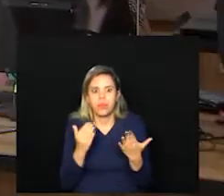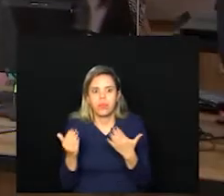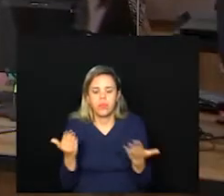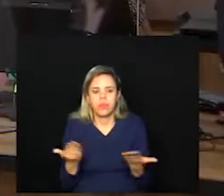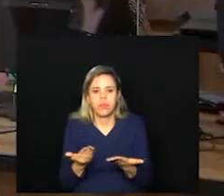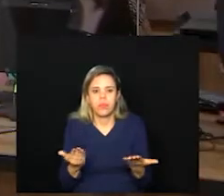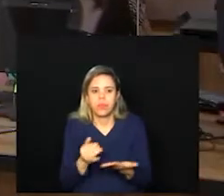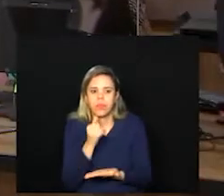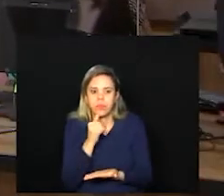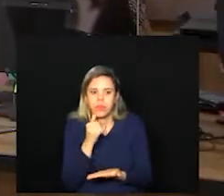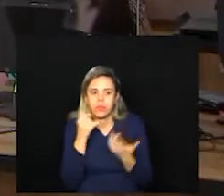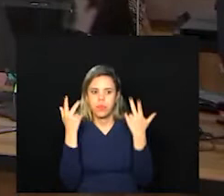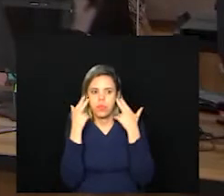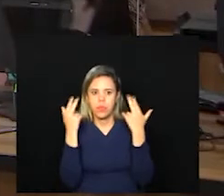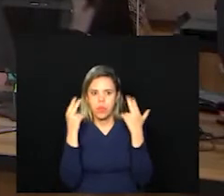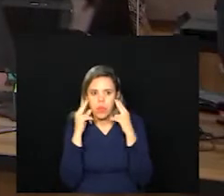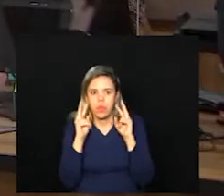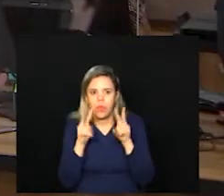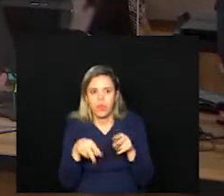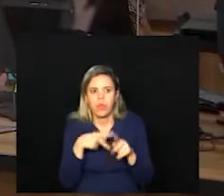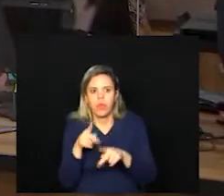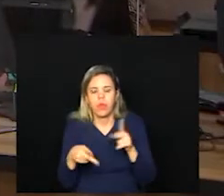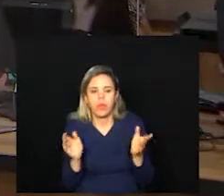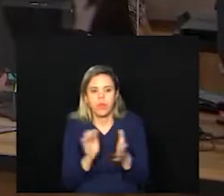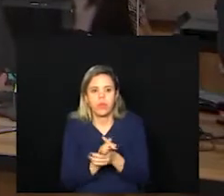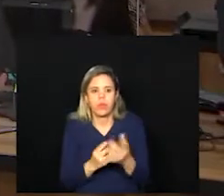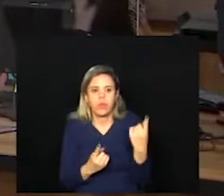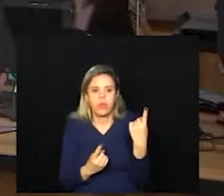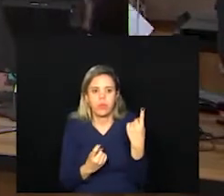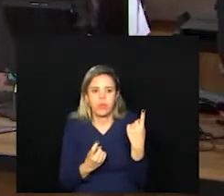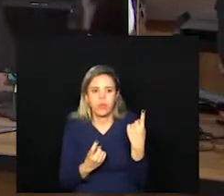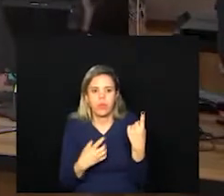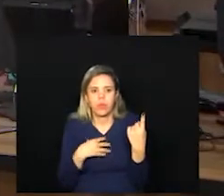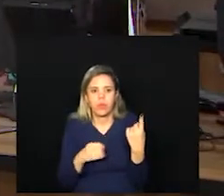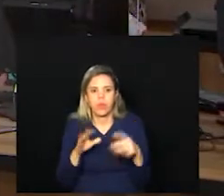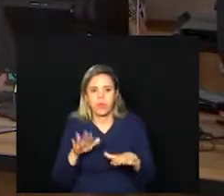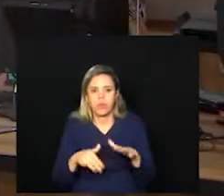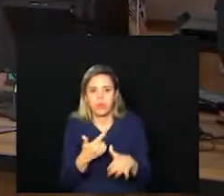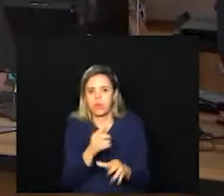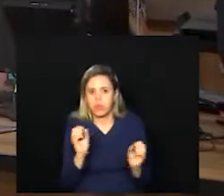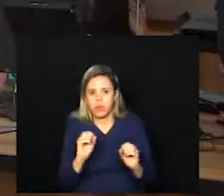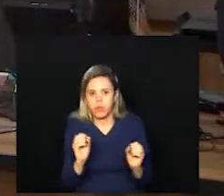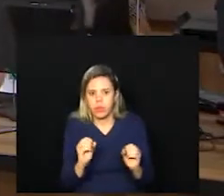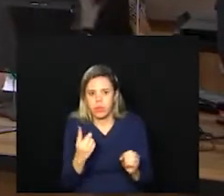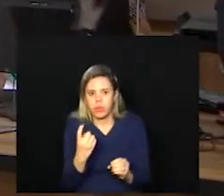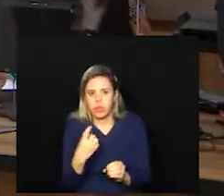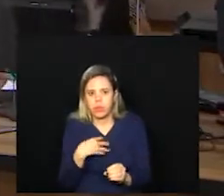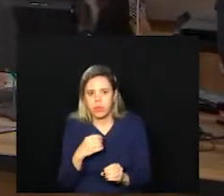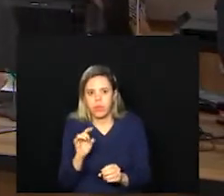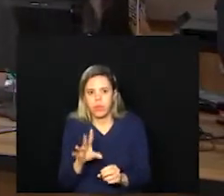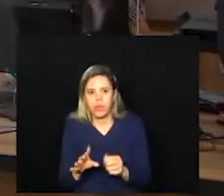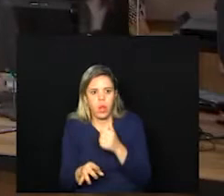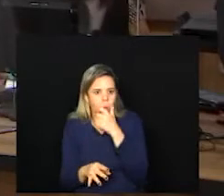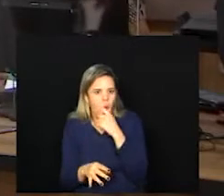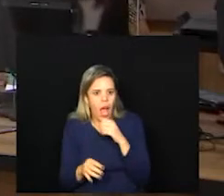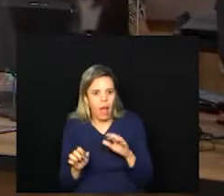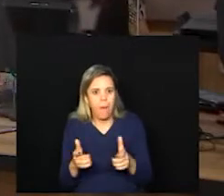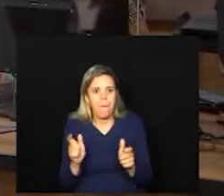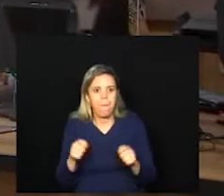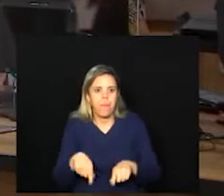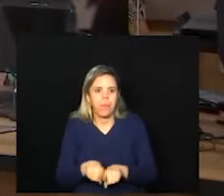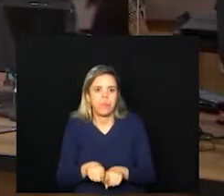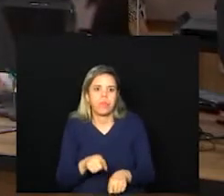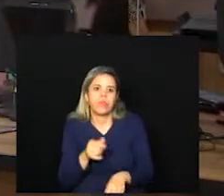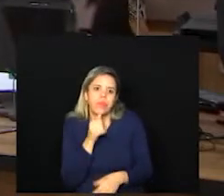em dia é normal a gente ver casais apenas com um filho só, e às vezes até sem, né? Mas com um filho só, eles por opção mesmo,